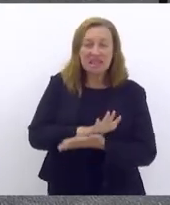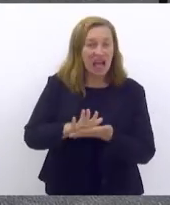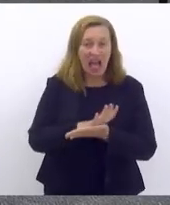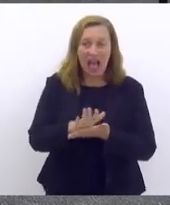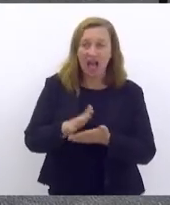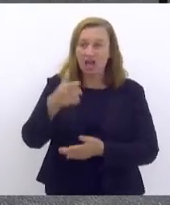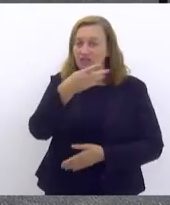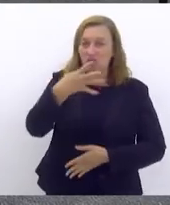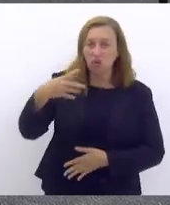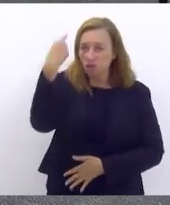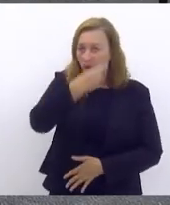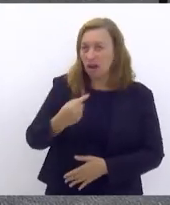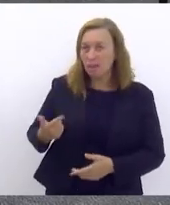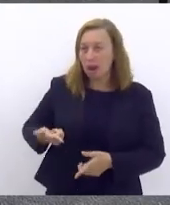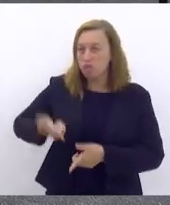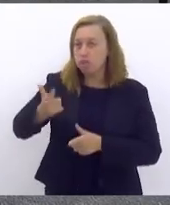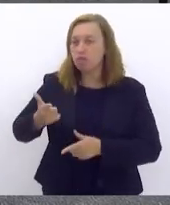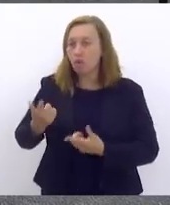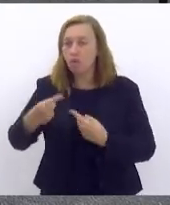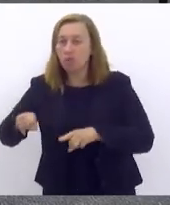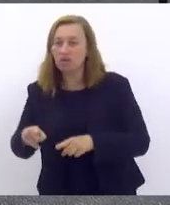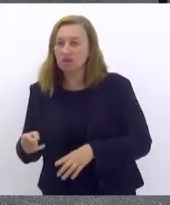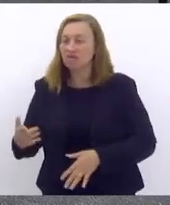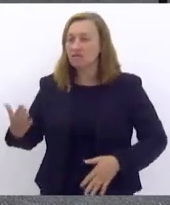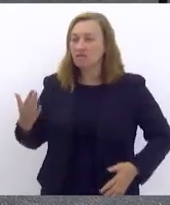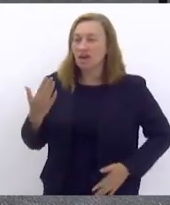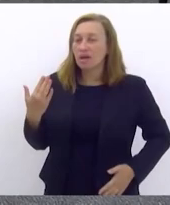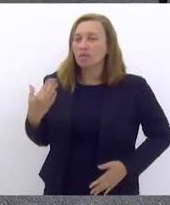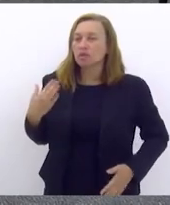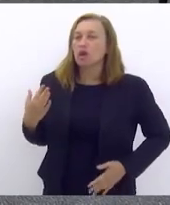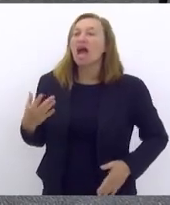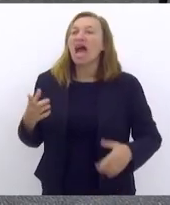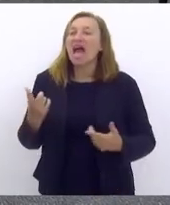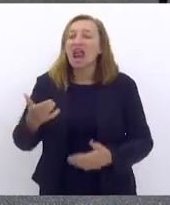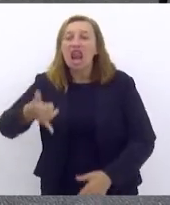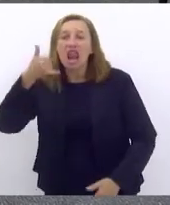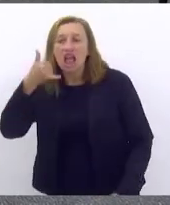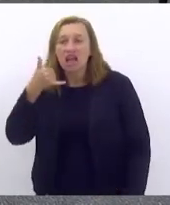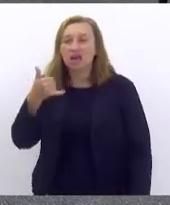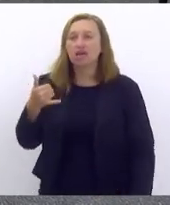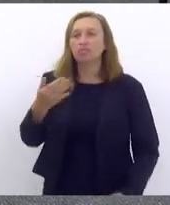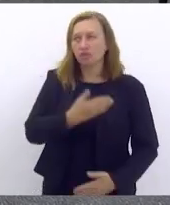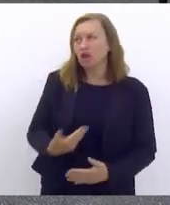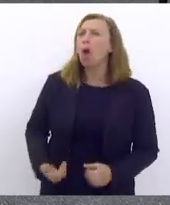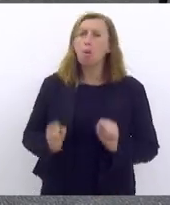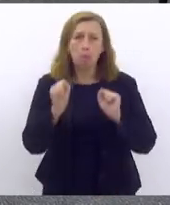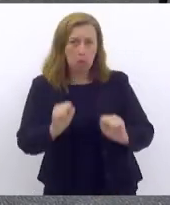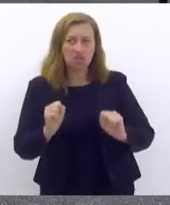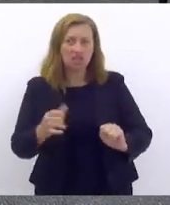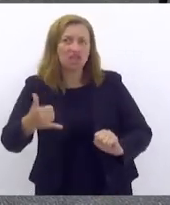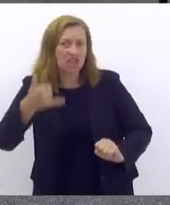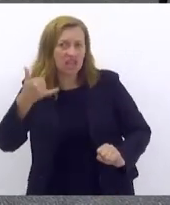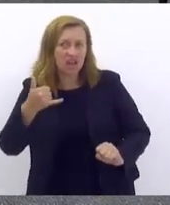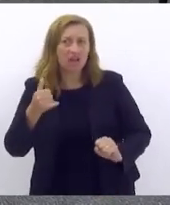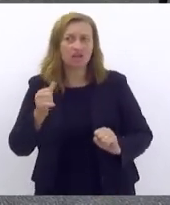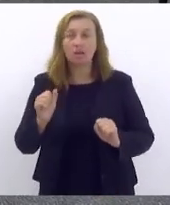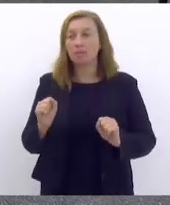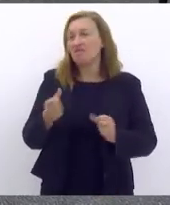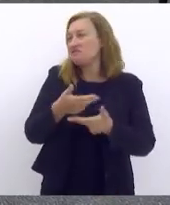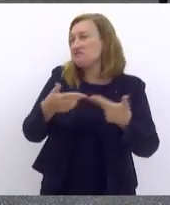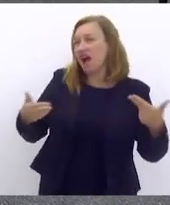para pegar vagabundo, porra. E aí ela liga para o governador. Ela poderia ter ligado para diversos